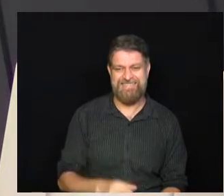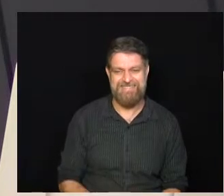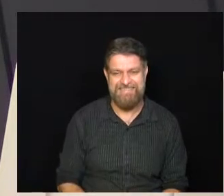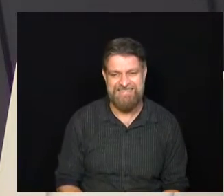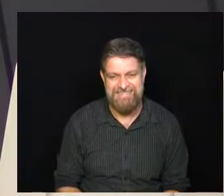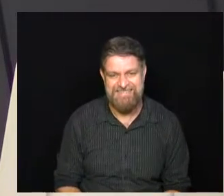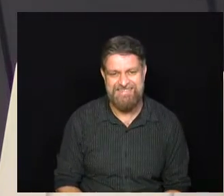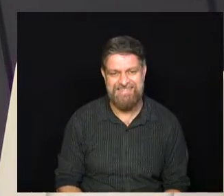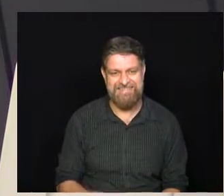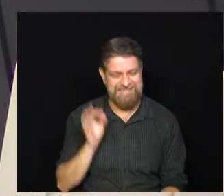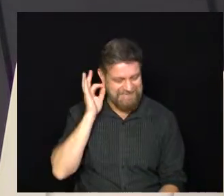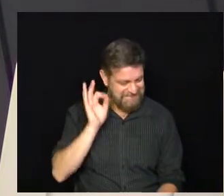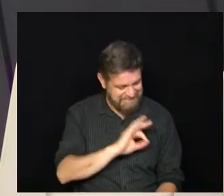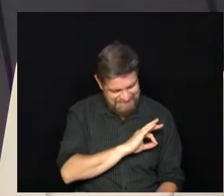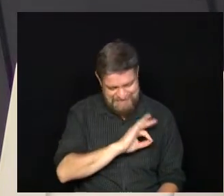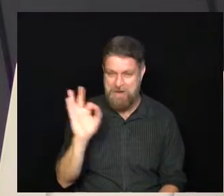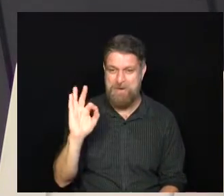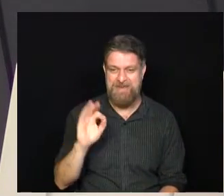Ótimo.